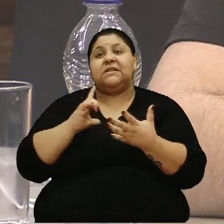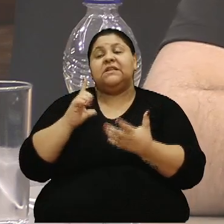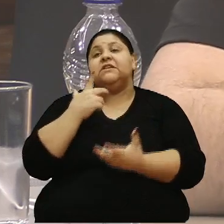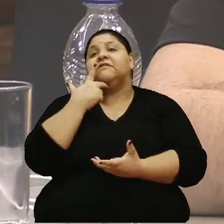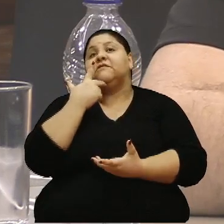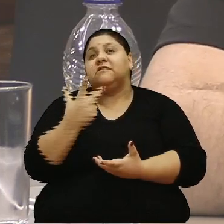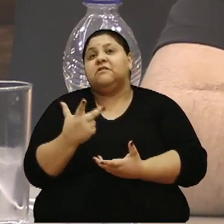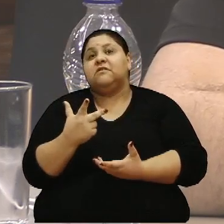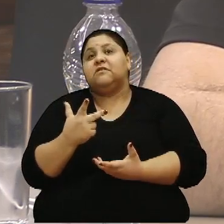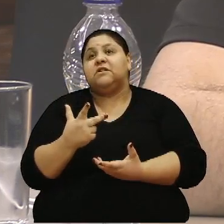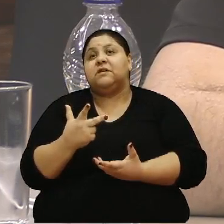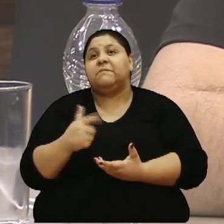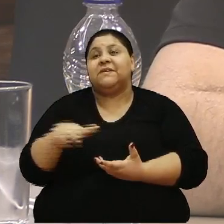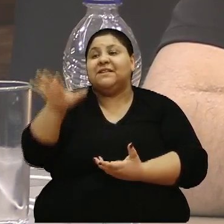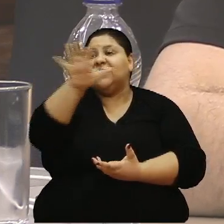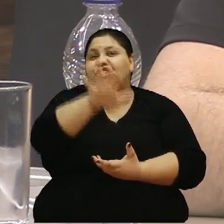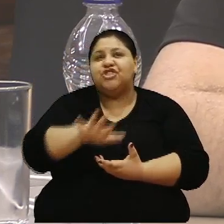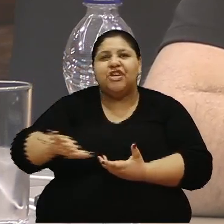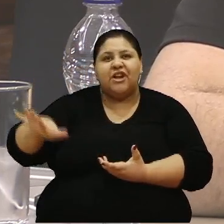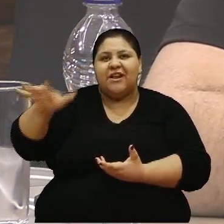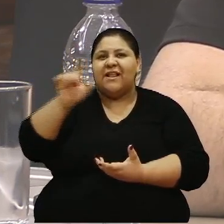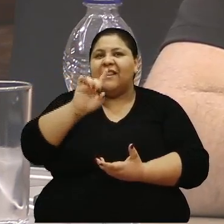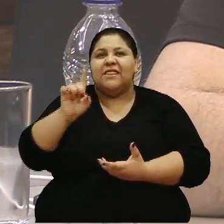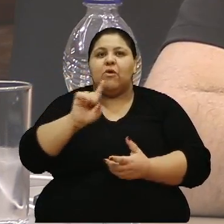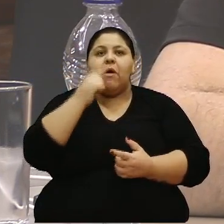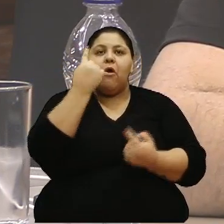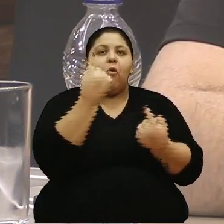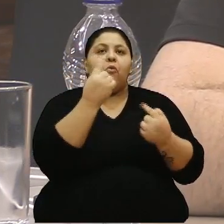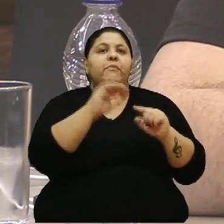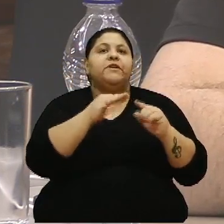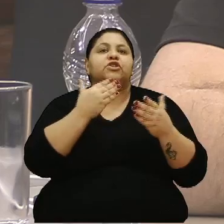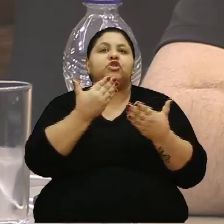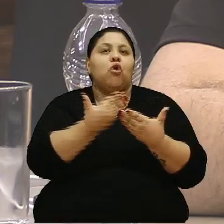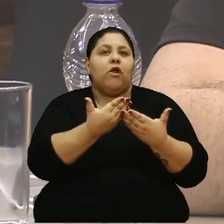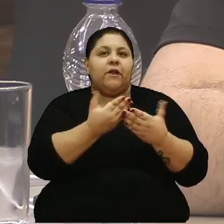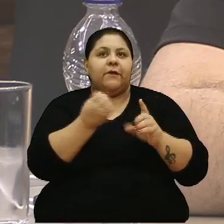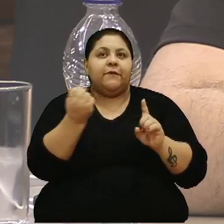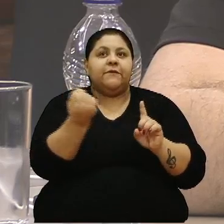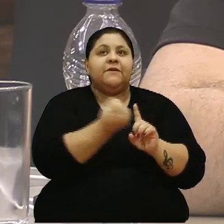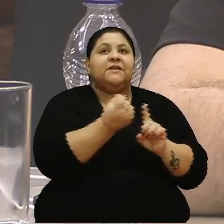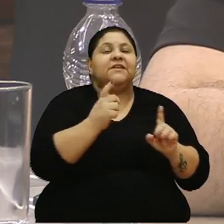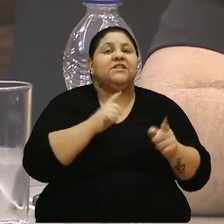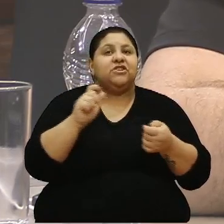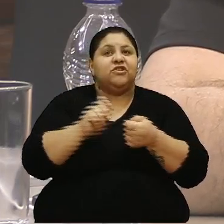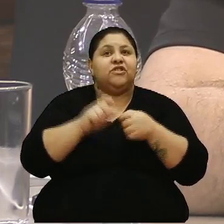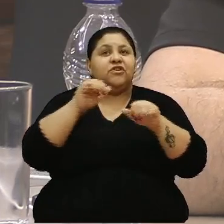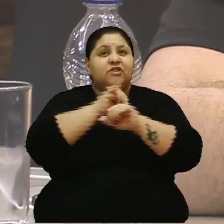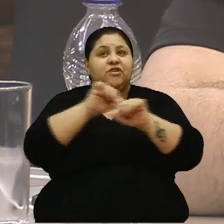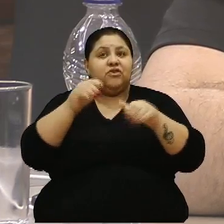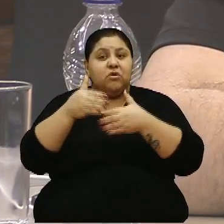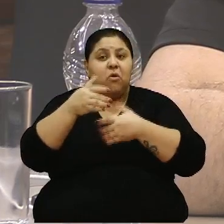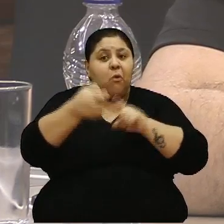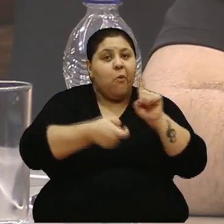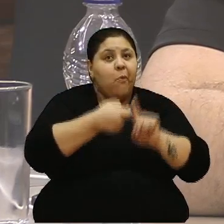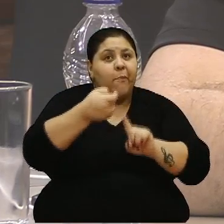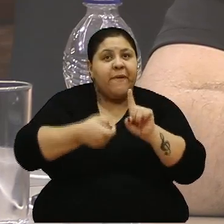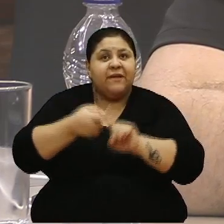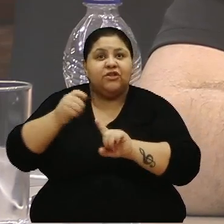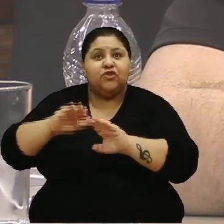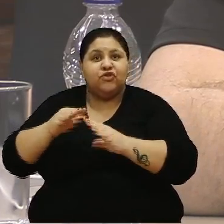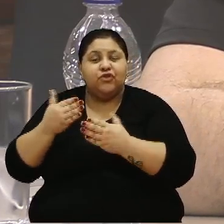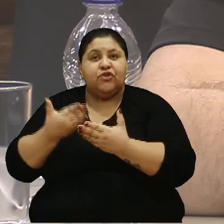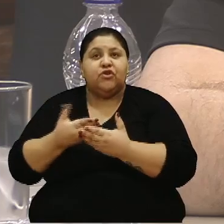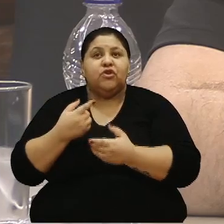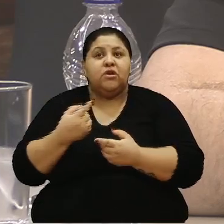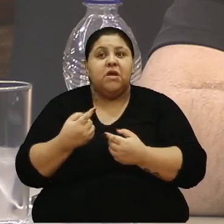no universo de todos. Né? Porque não é uma escola só que tu vai atingir. Deveria ter sido feito campanha durante o mês todo em várias escolas. O